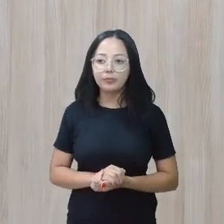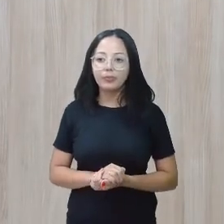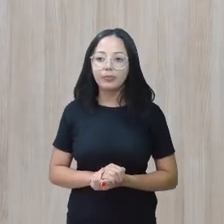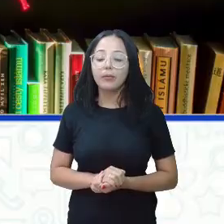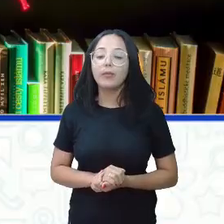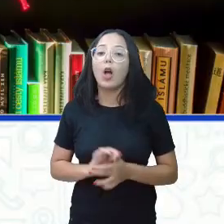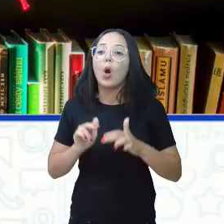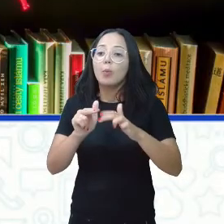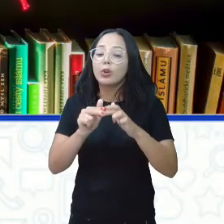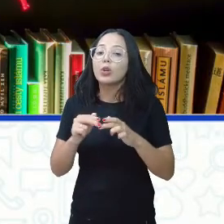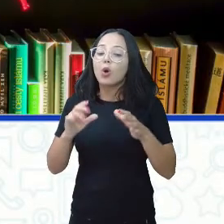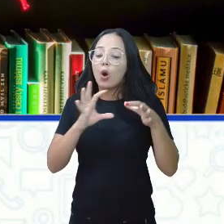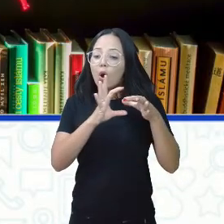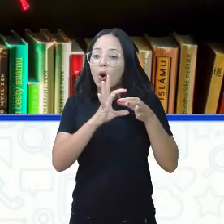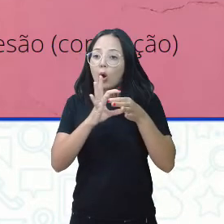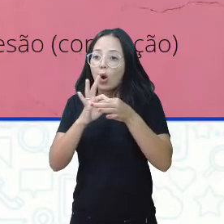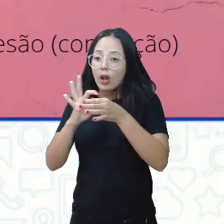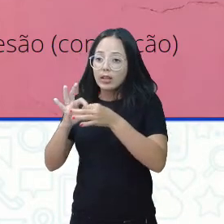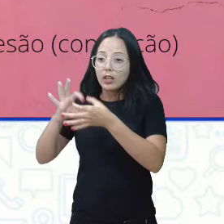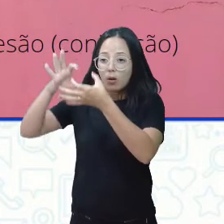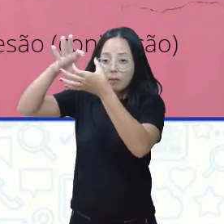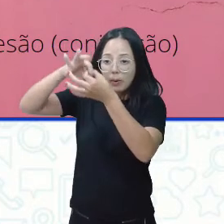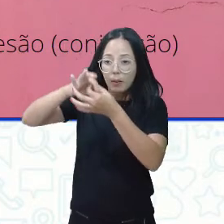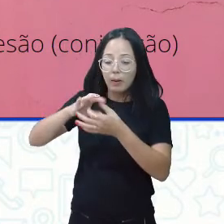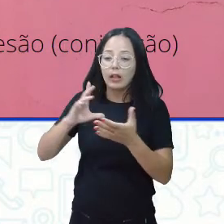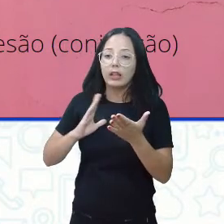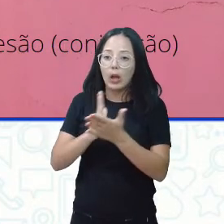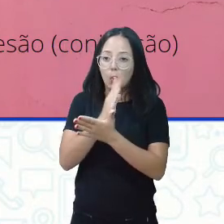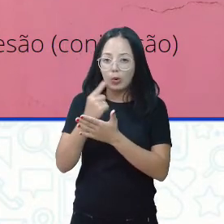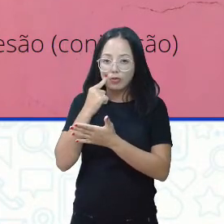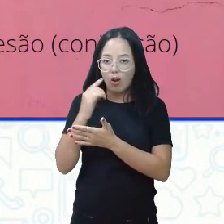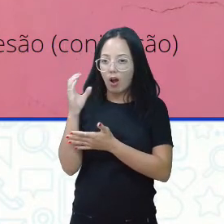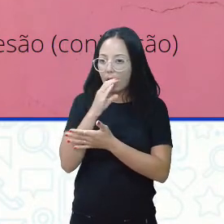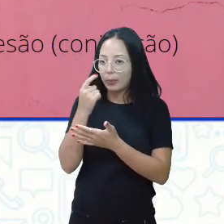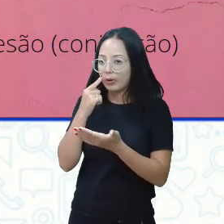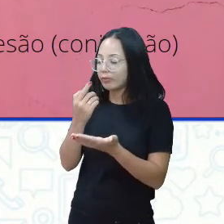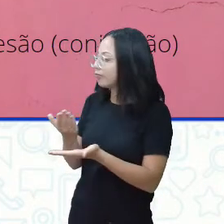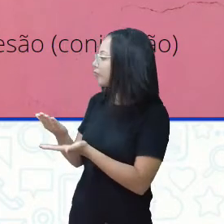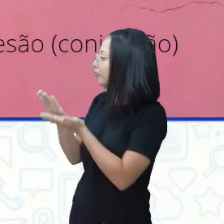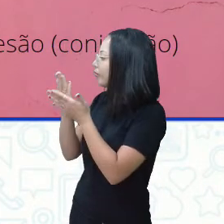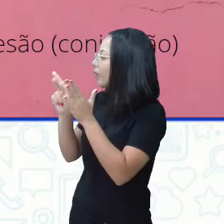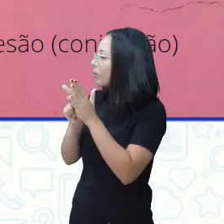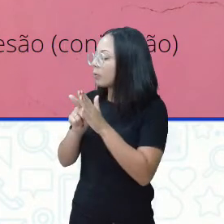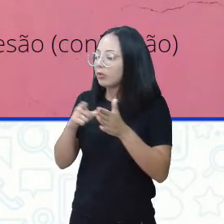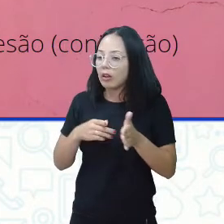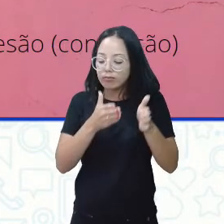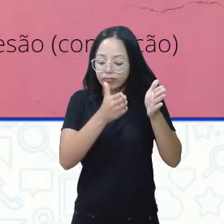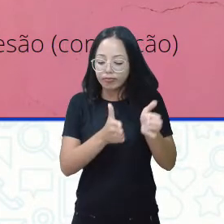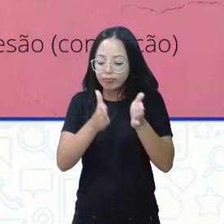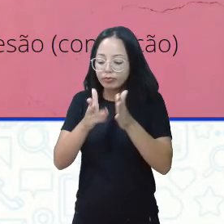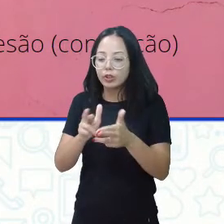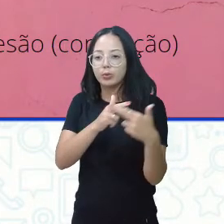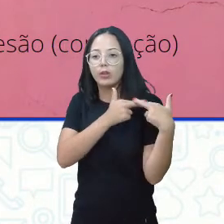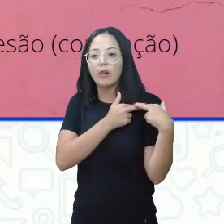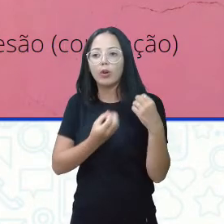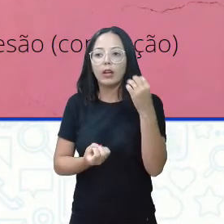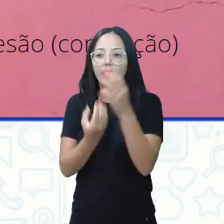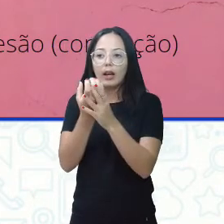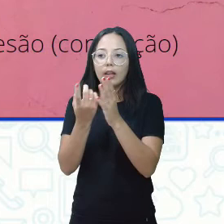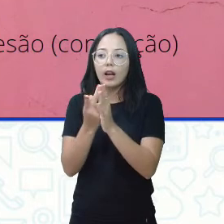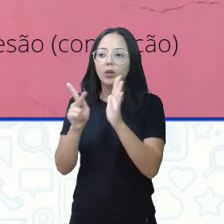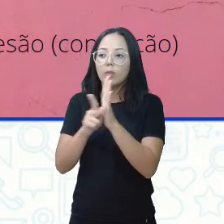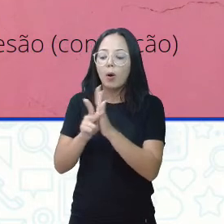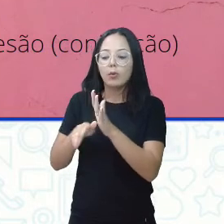Contudo, a coesão recorre a alguns mecanismos textuais, né? Bora ver rapidinho, ó. A coesão sequencial é responsável por criar as condições